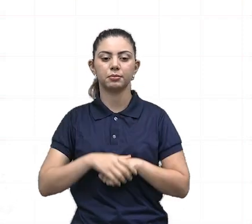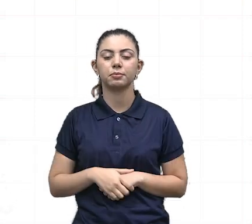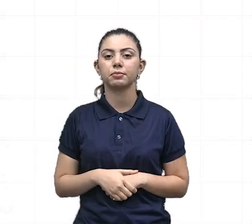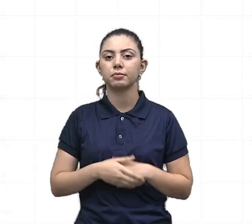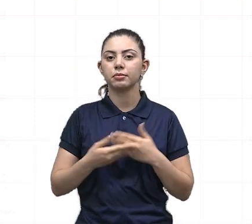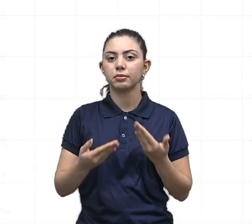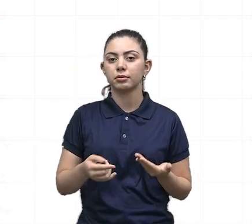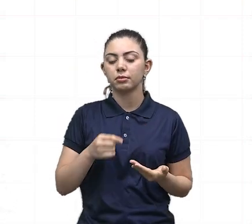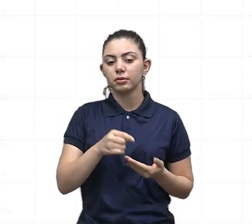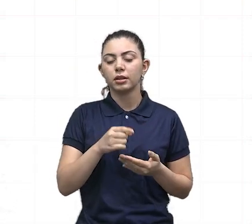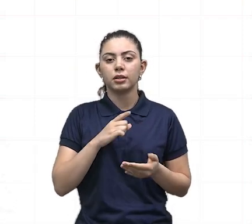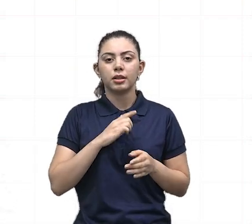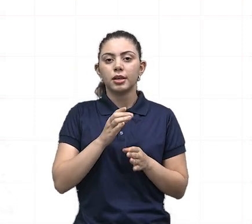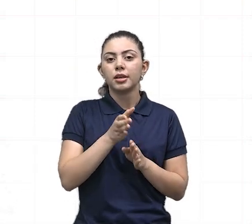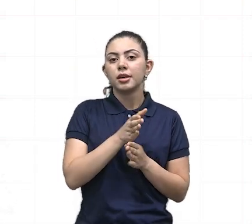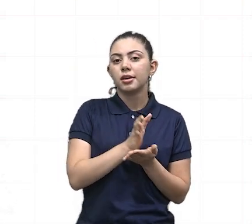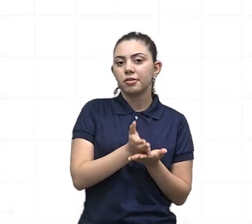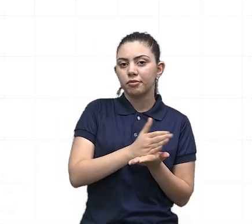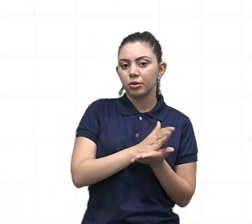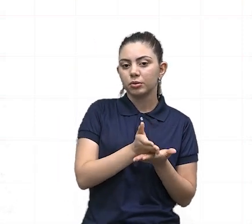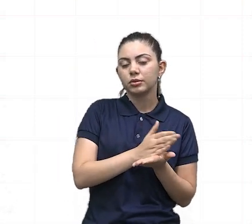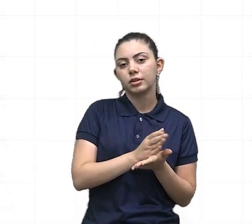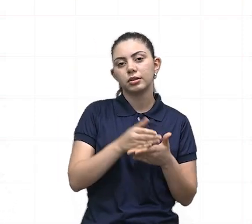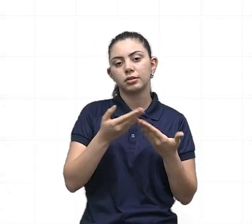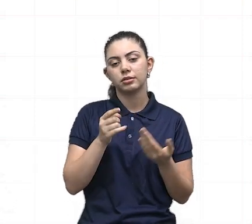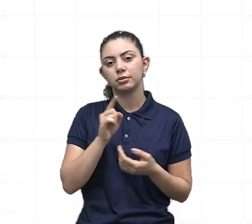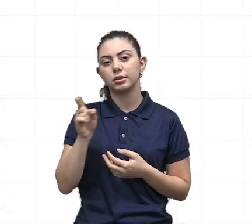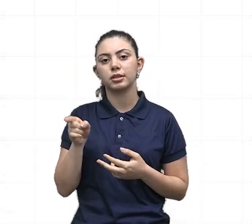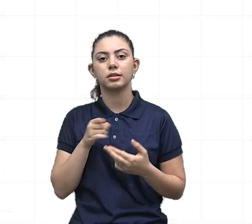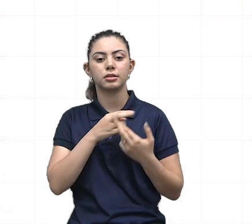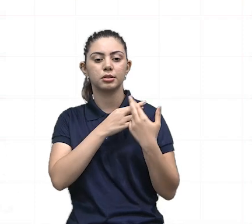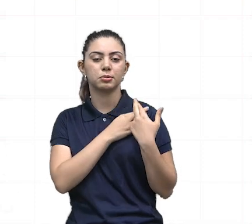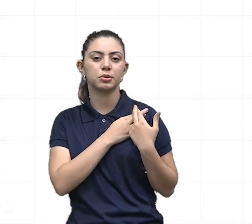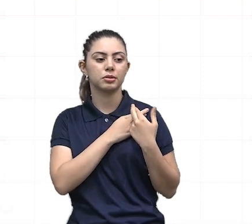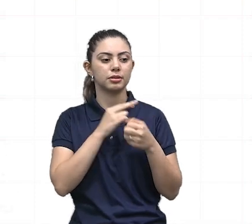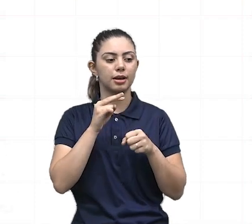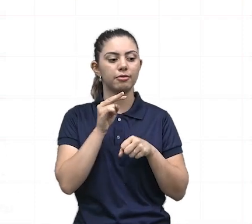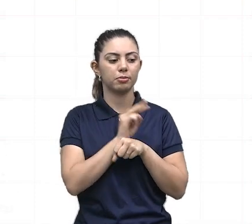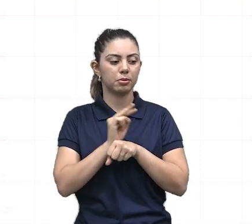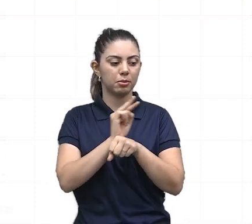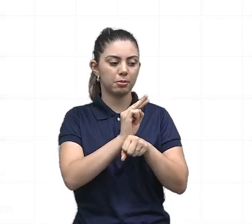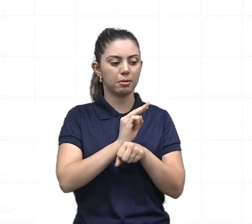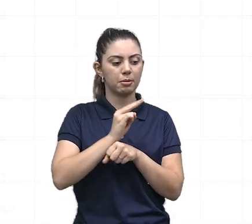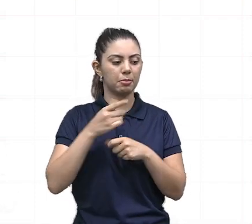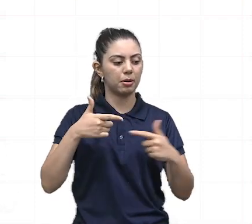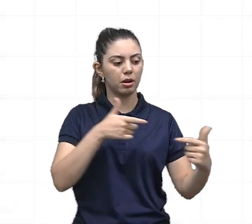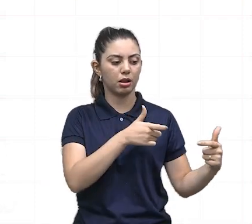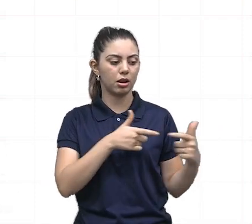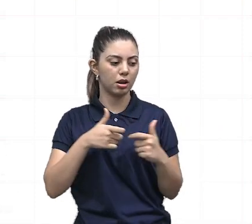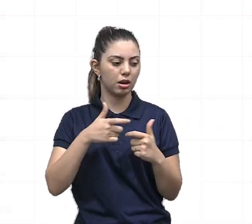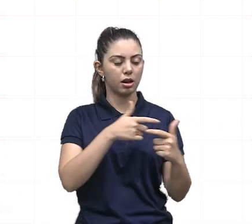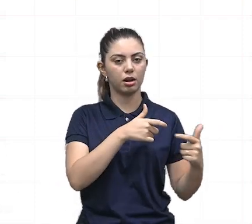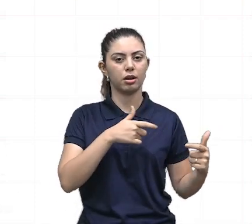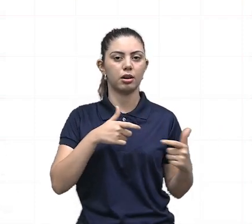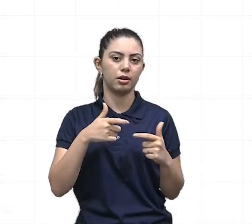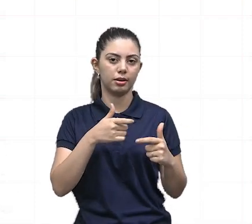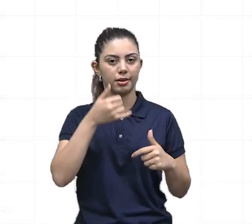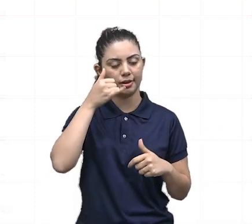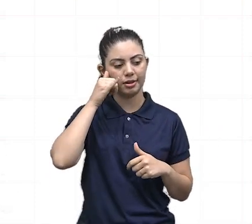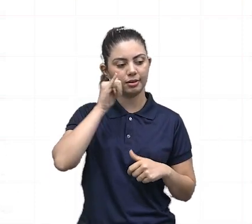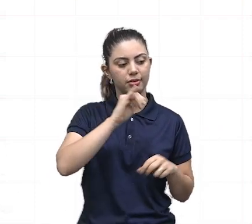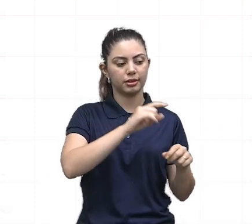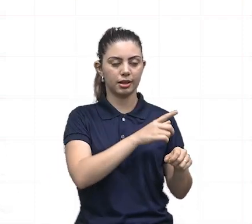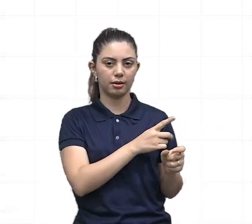áreas estavam em fronteiras, por isso eram responsáveis por lutar e evitar invasões, protegendo o